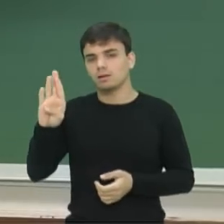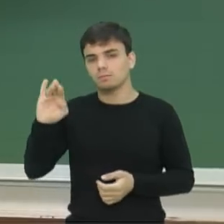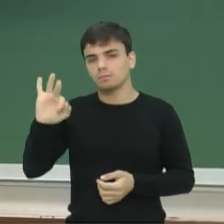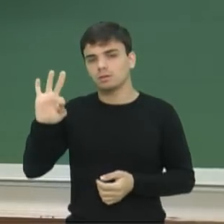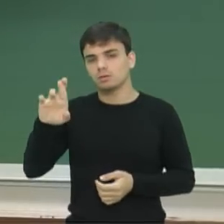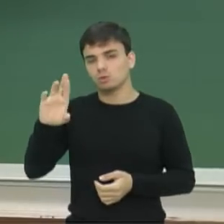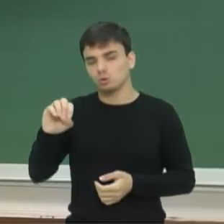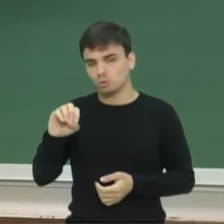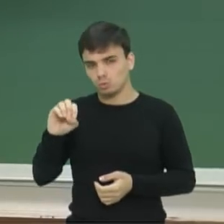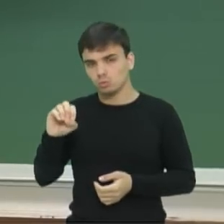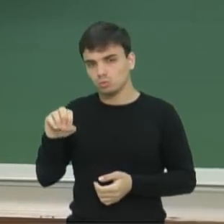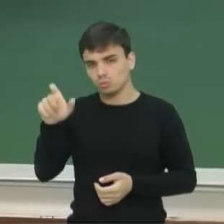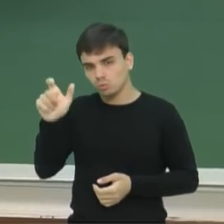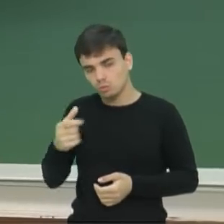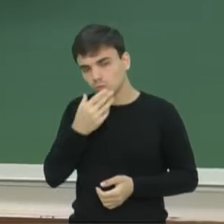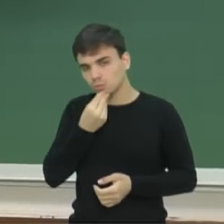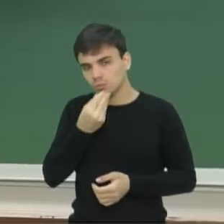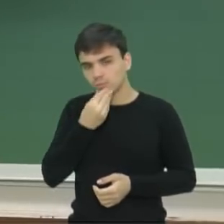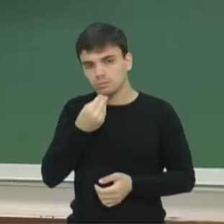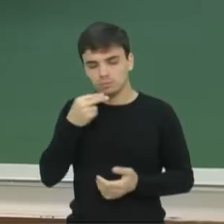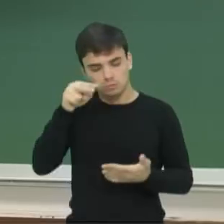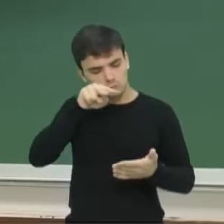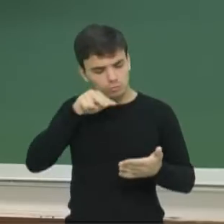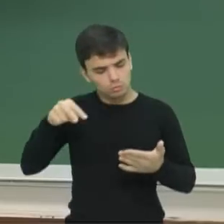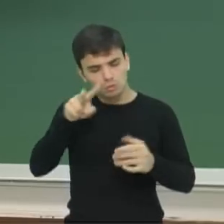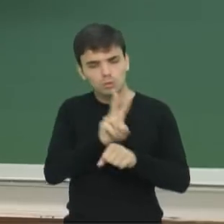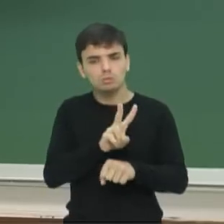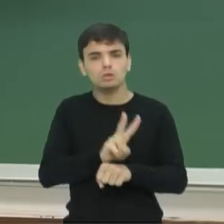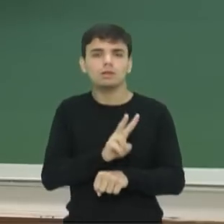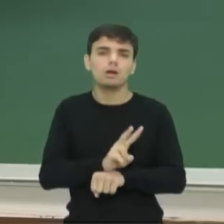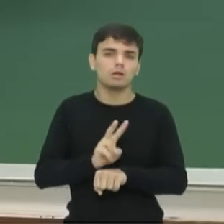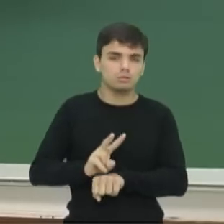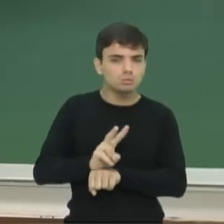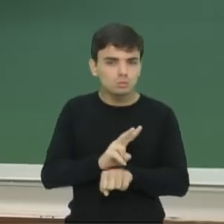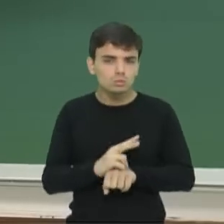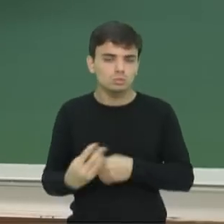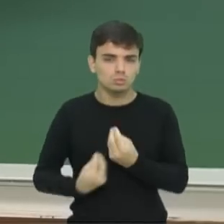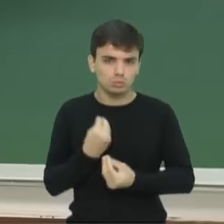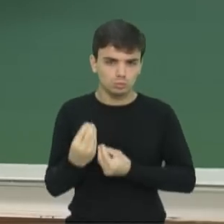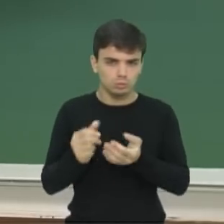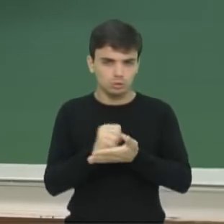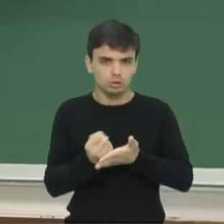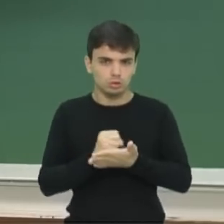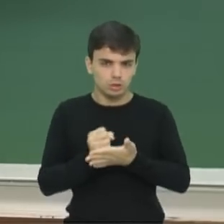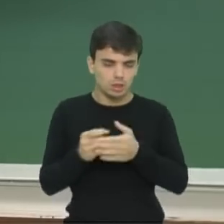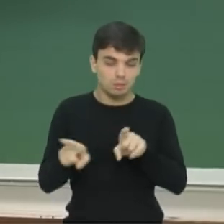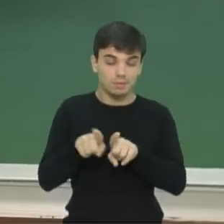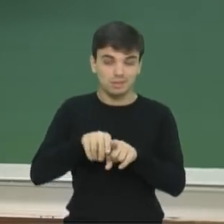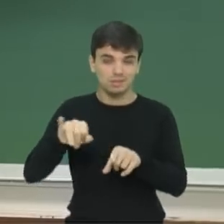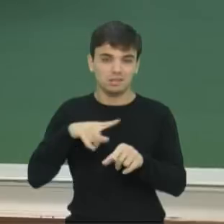também, mediando a luta. Então todo o arbitragem vai fazer toda essa mediação, vai controlar ali, às vezes, dependendo